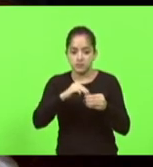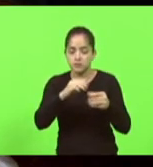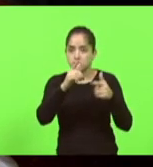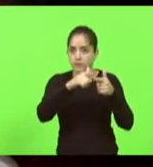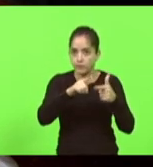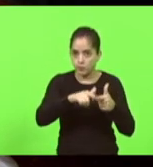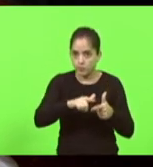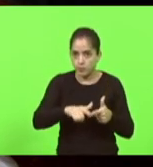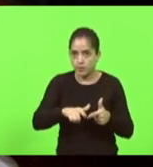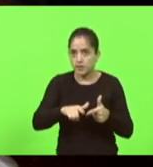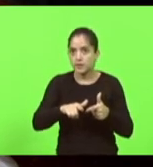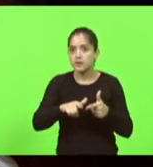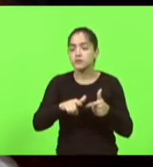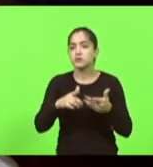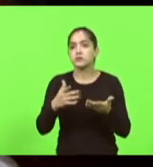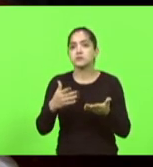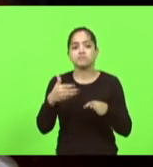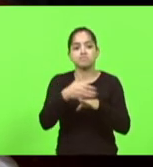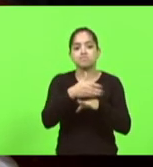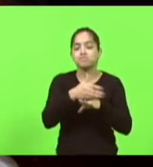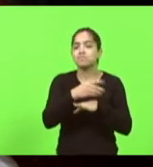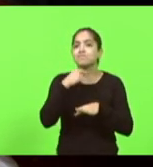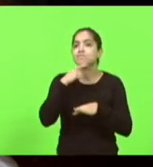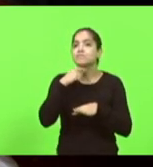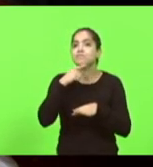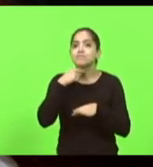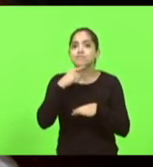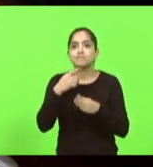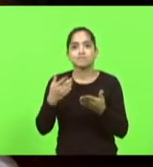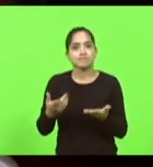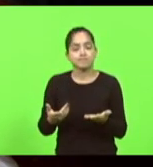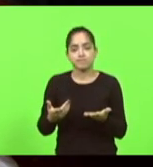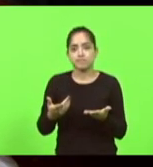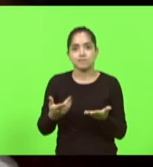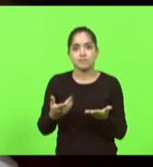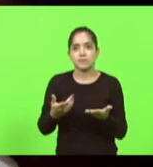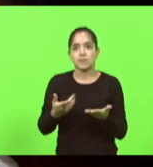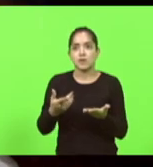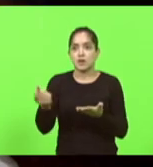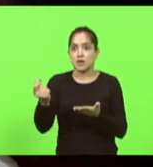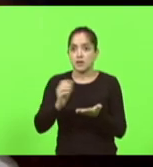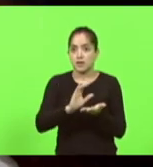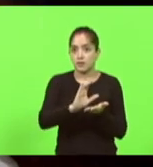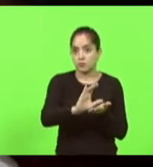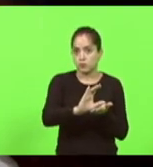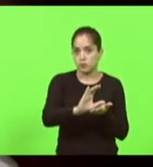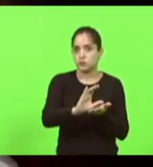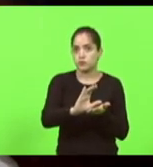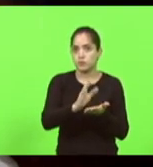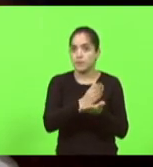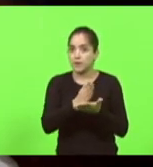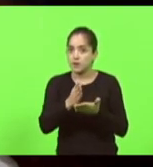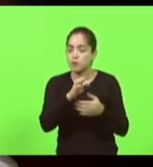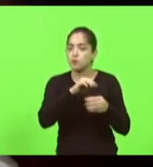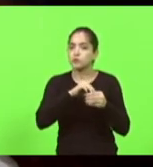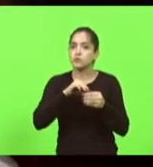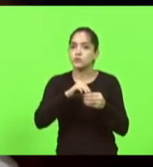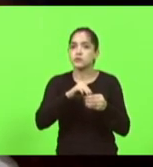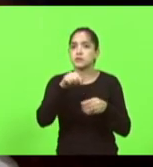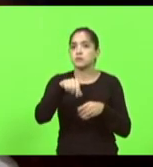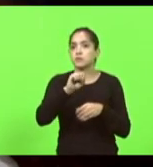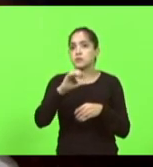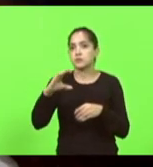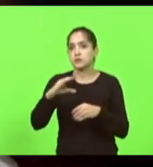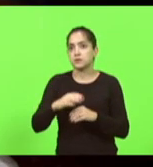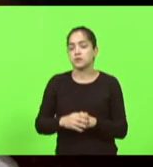decreto e não acessaram esses. A Secretaria da Agricultura não pôde repassar recursos para alguns municípios de Santa Catarina.